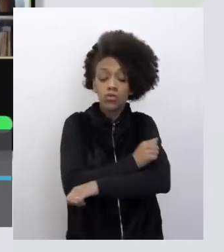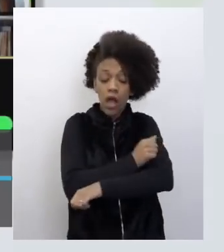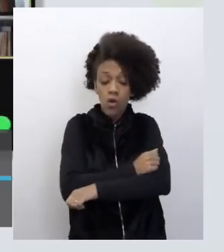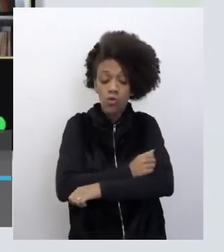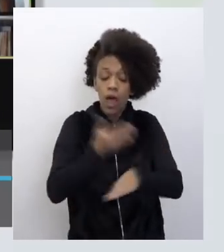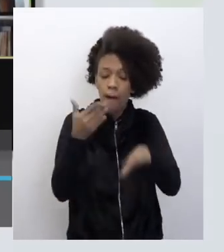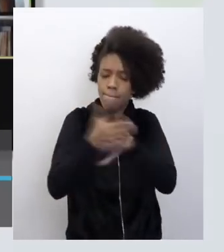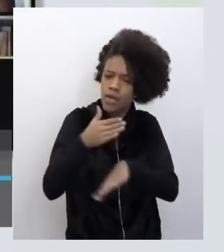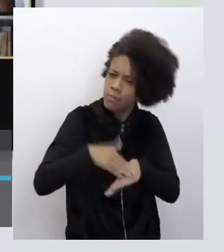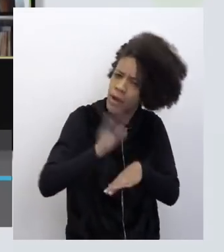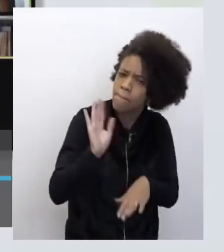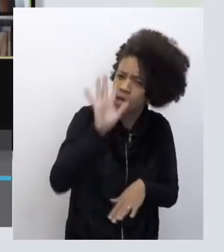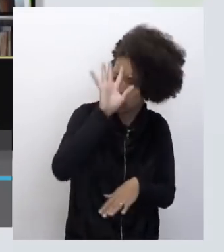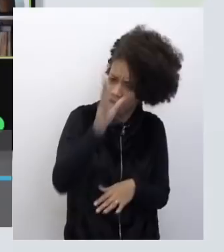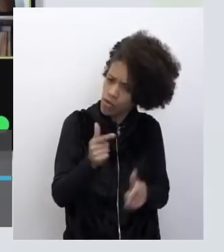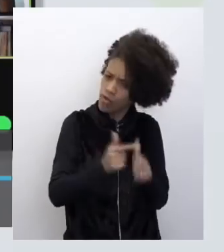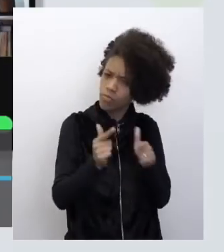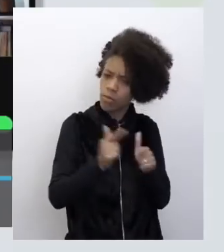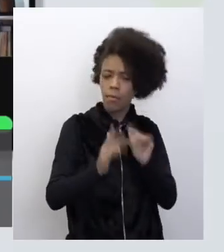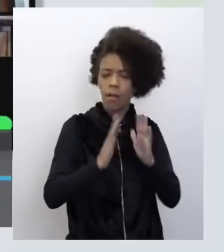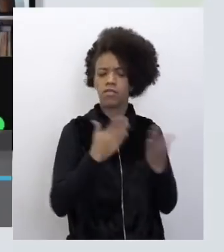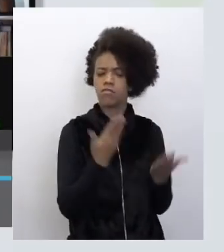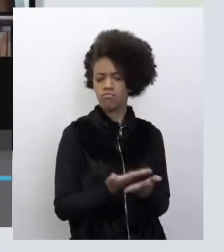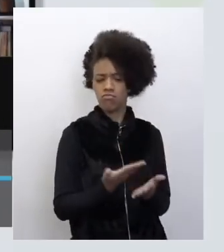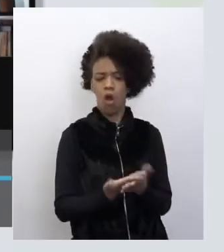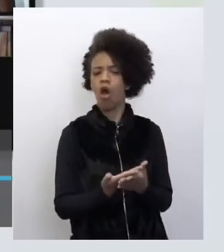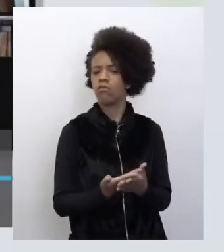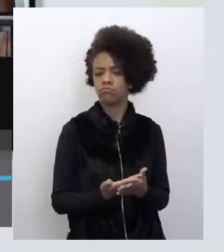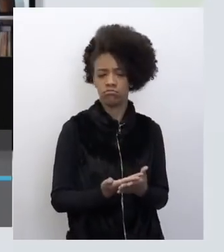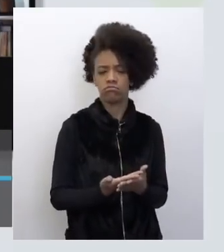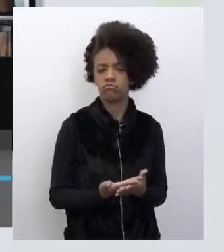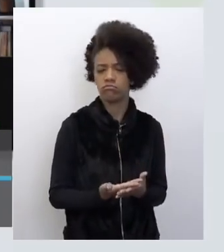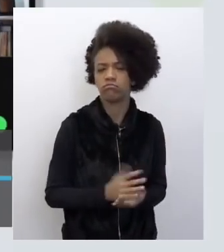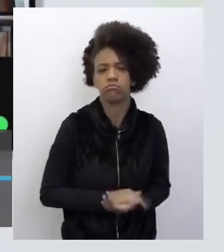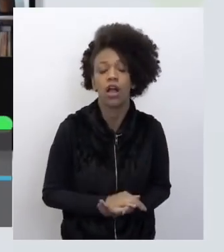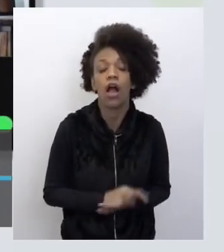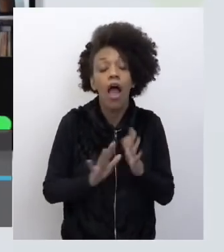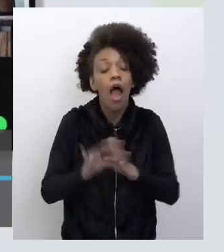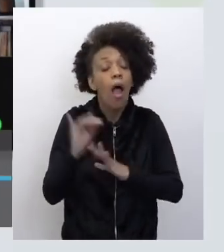de decisões? Na escola, no colégio, por exemplo? É muito